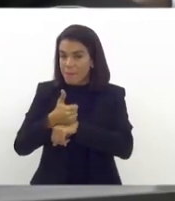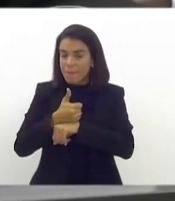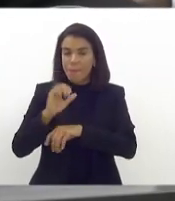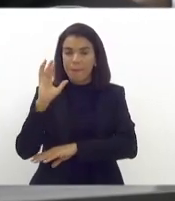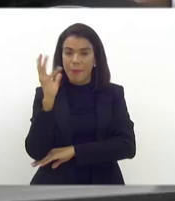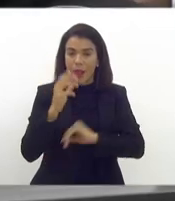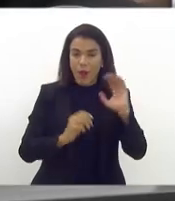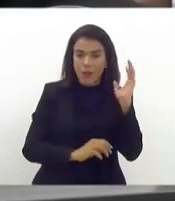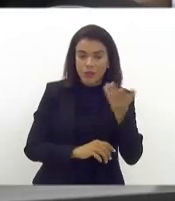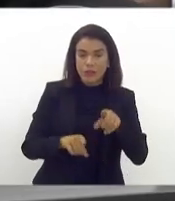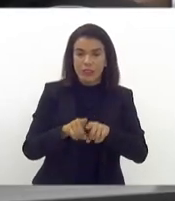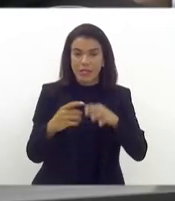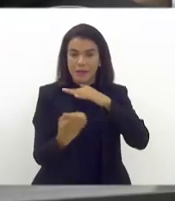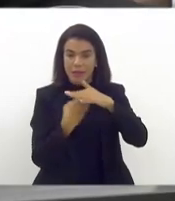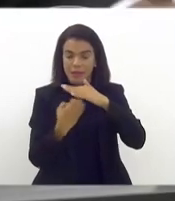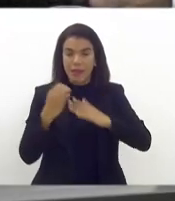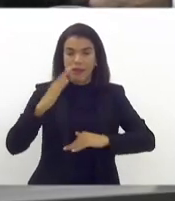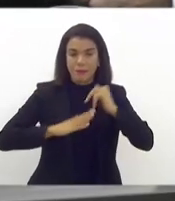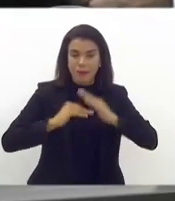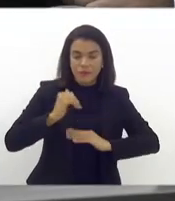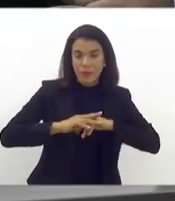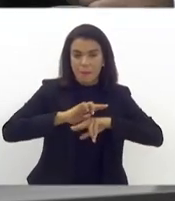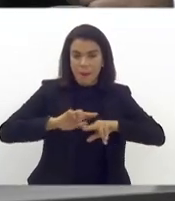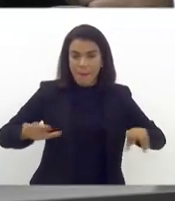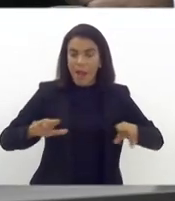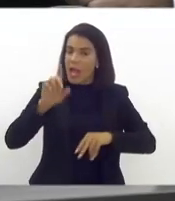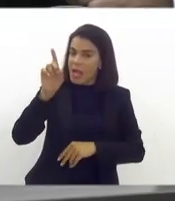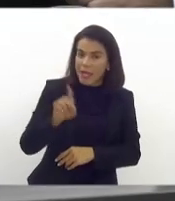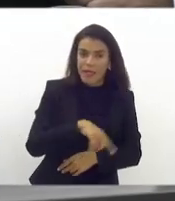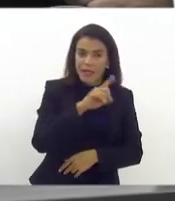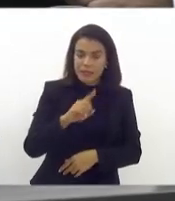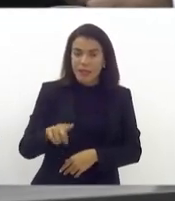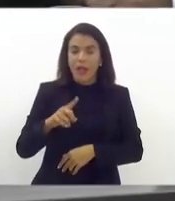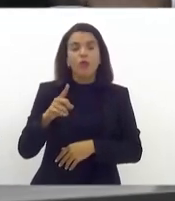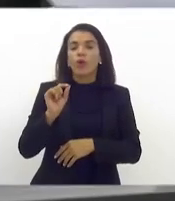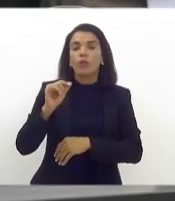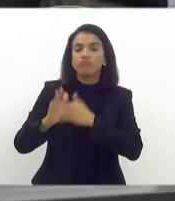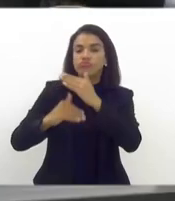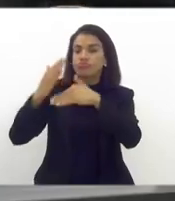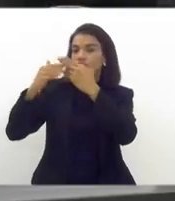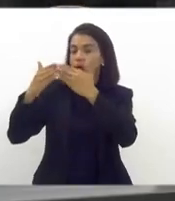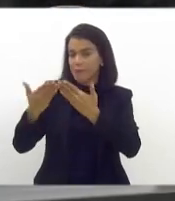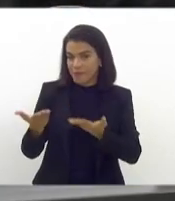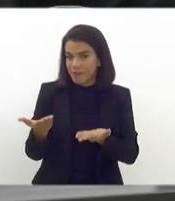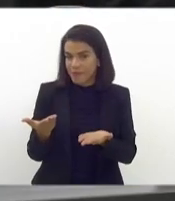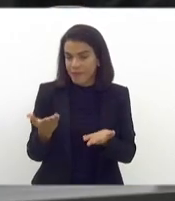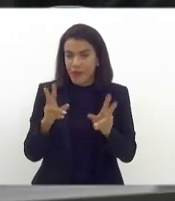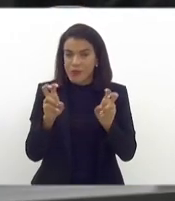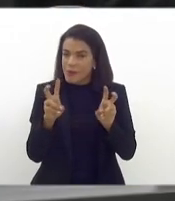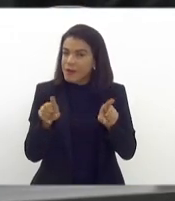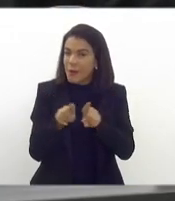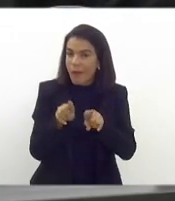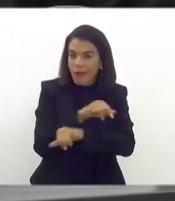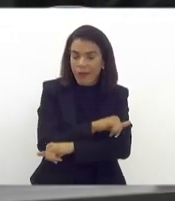mídia. Então, realmente é disso que se trata, é cancelar o avanço que o Rio teve nesse assunto.